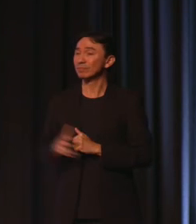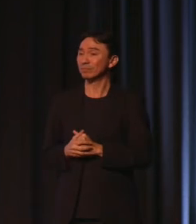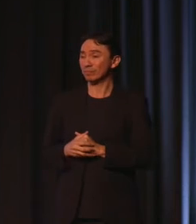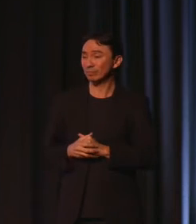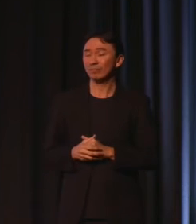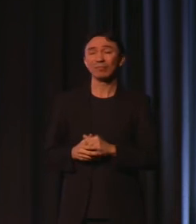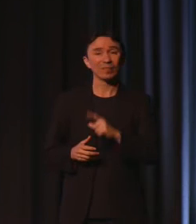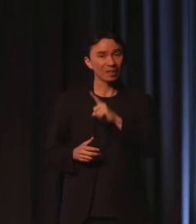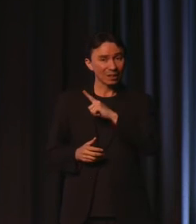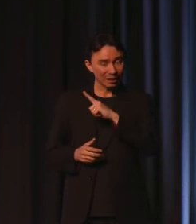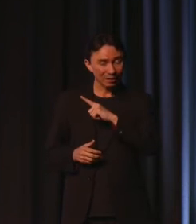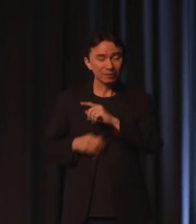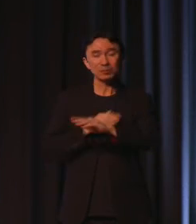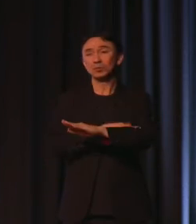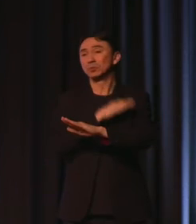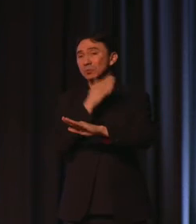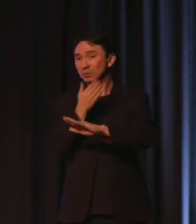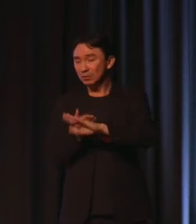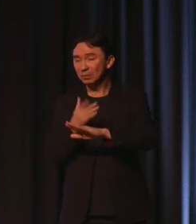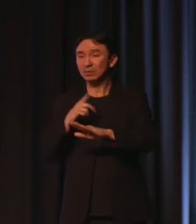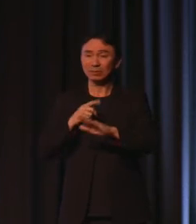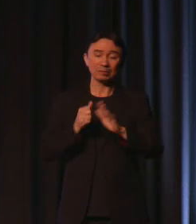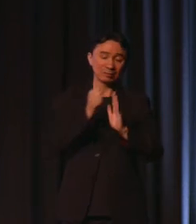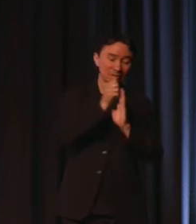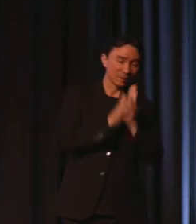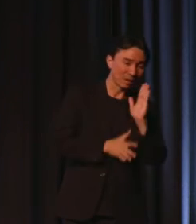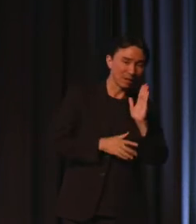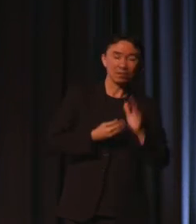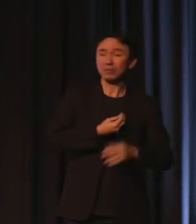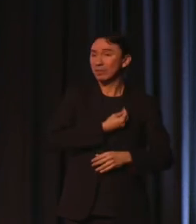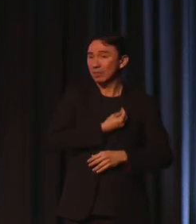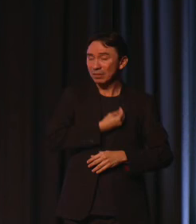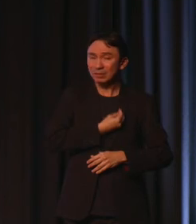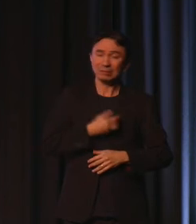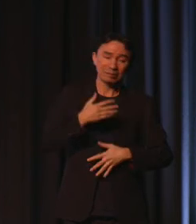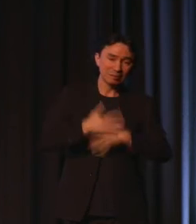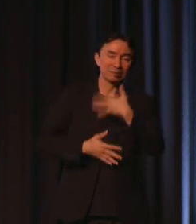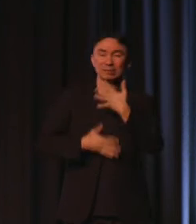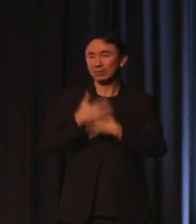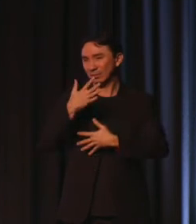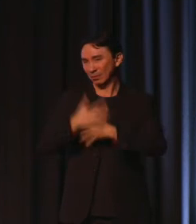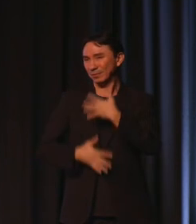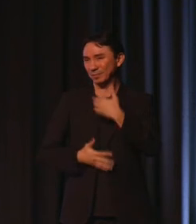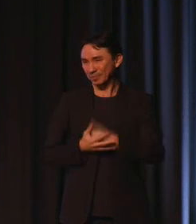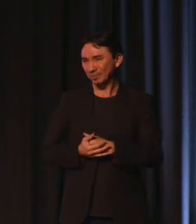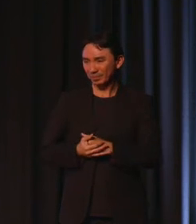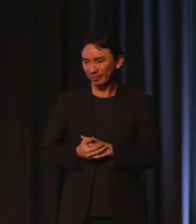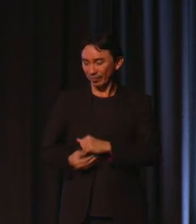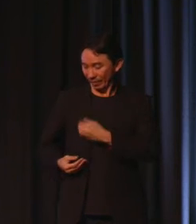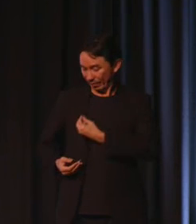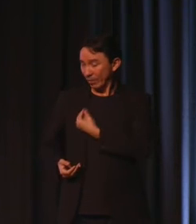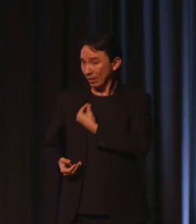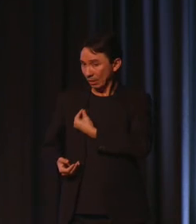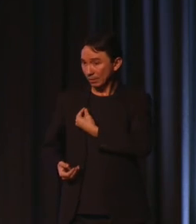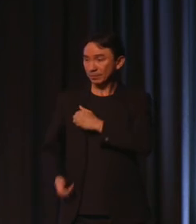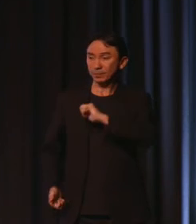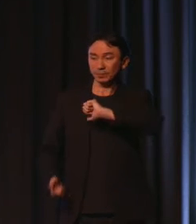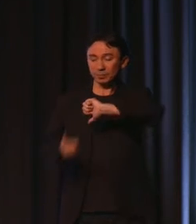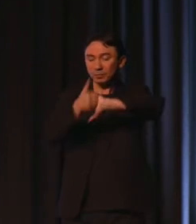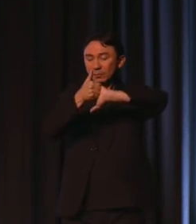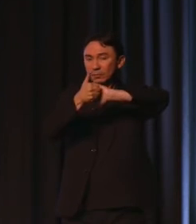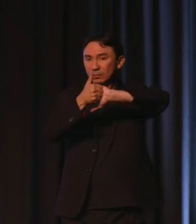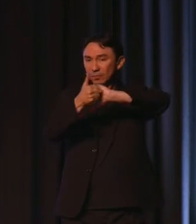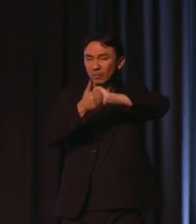nas atividades do dia a dia, né? E aí a avaliação da qualidade de vida das pessoas que vivem